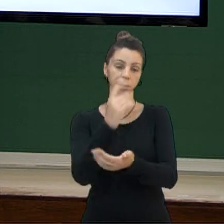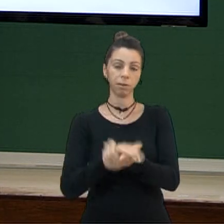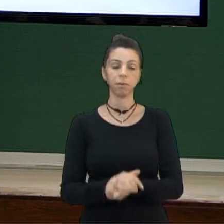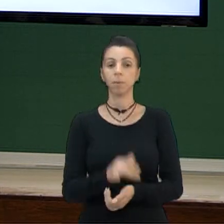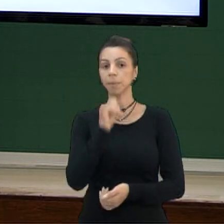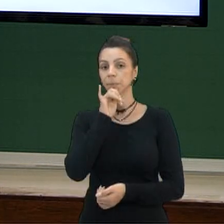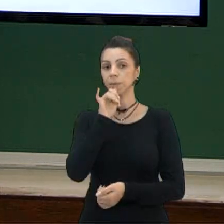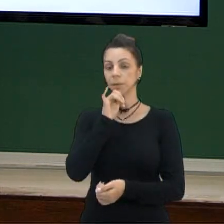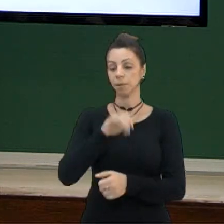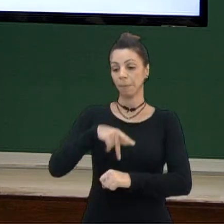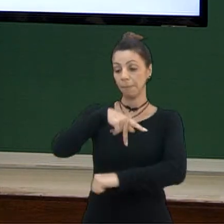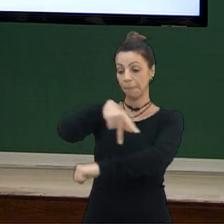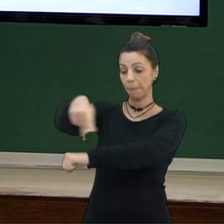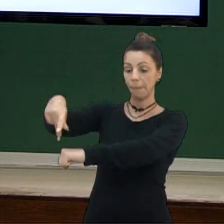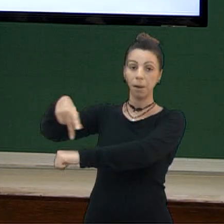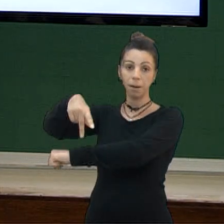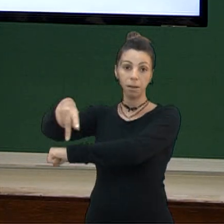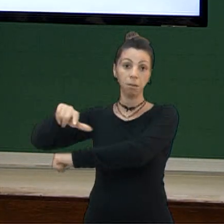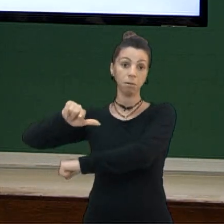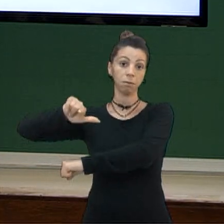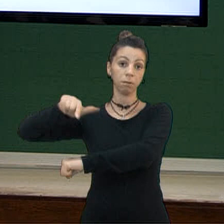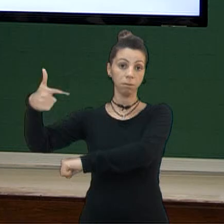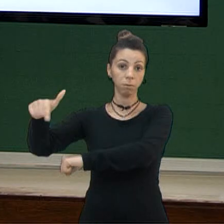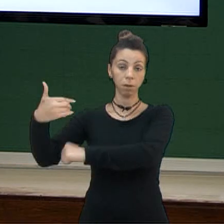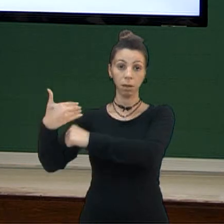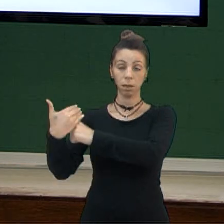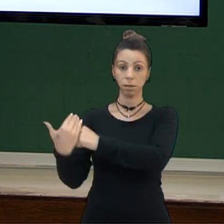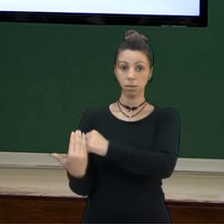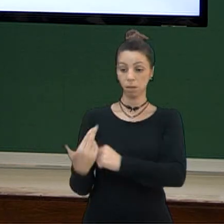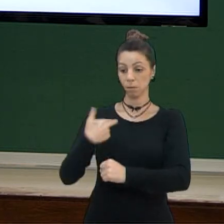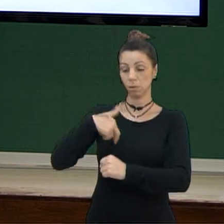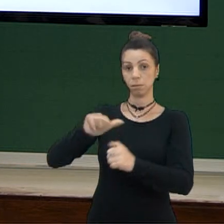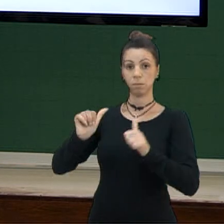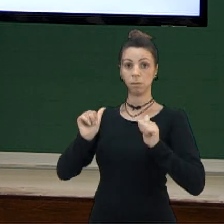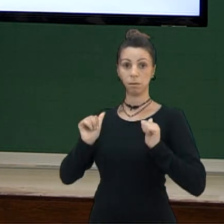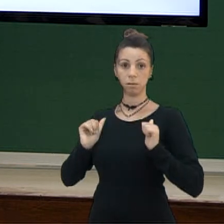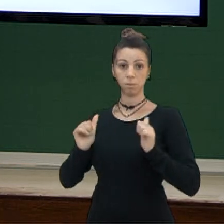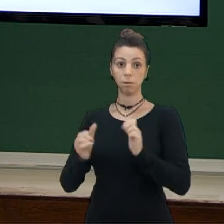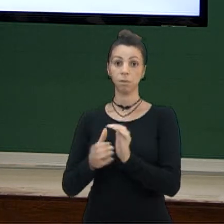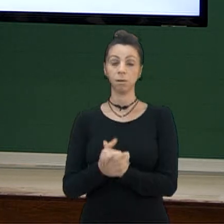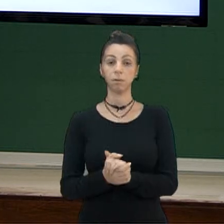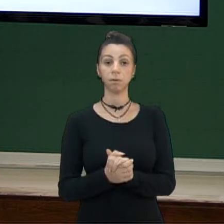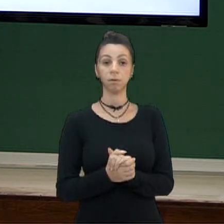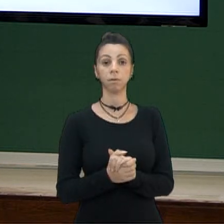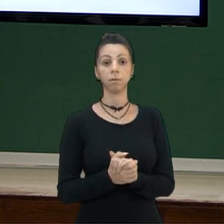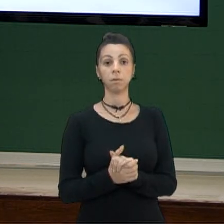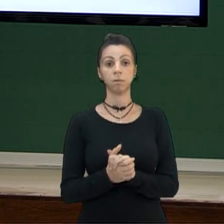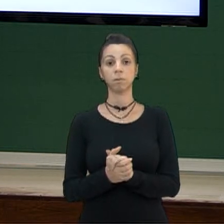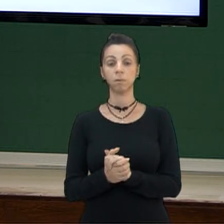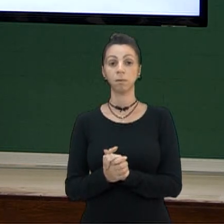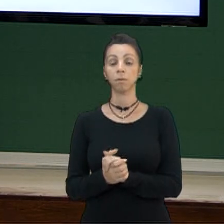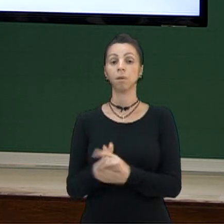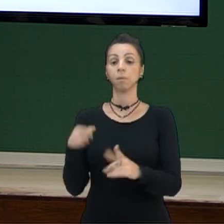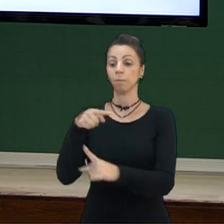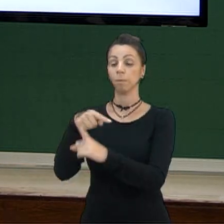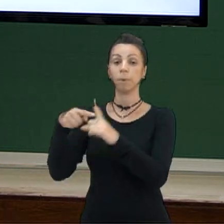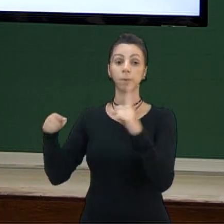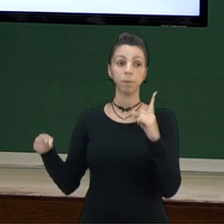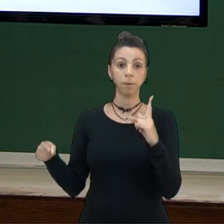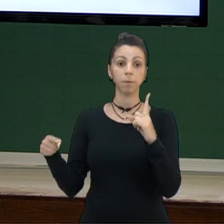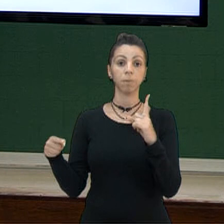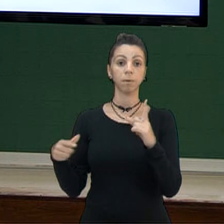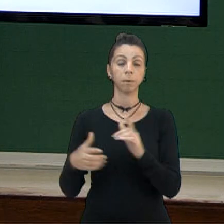onde, né, você não tem o Estado laico, existem países que proíbem, de fato,